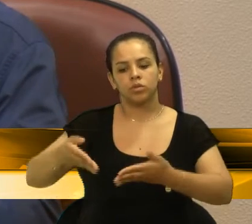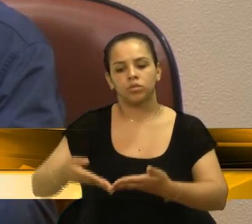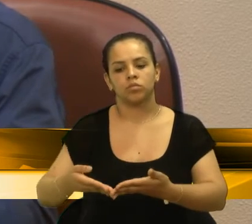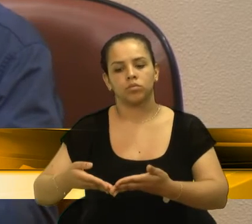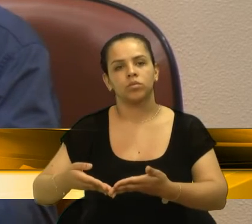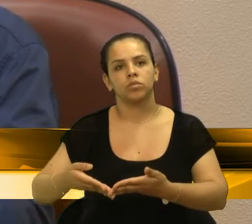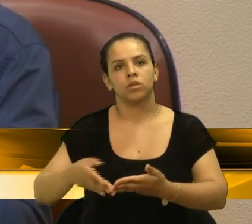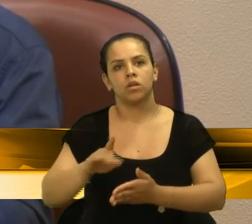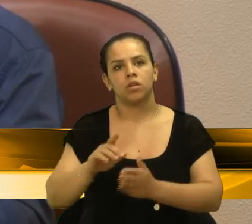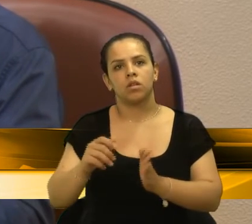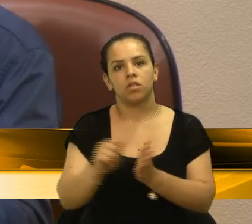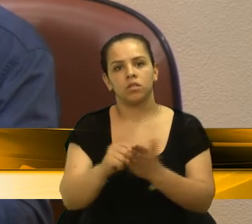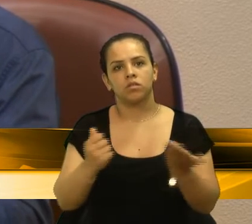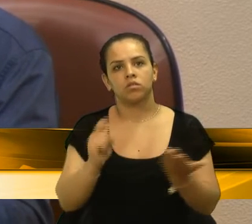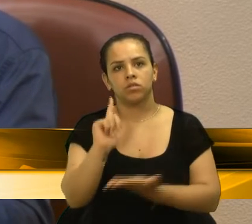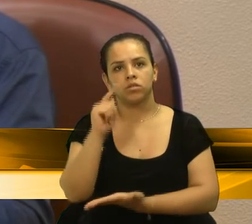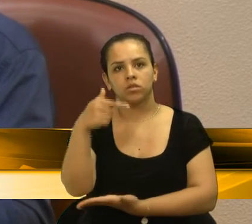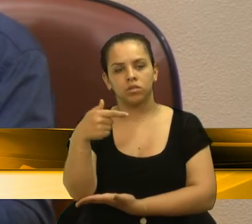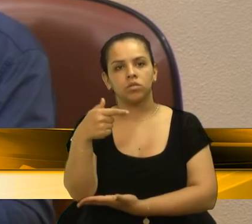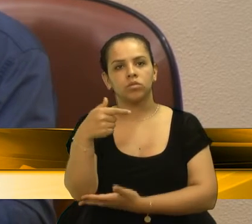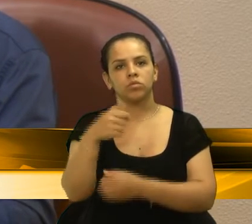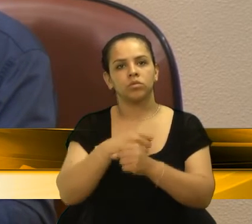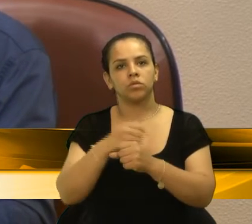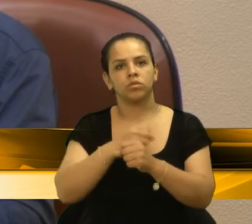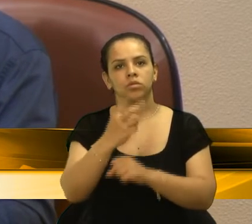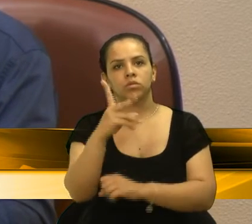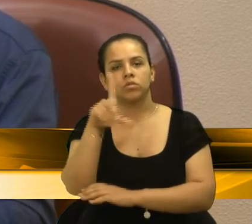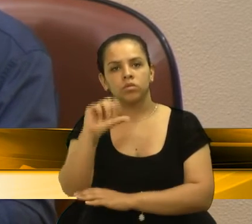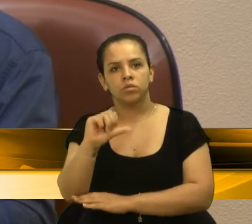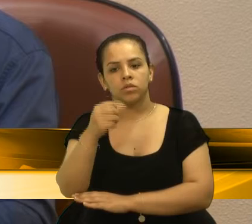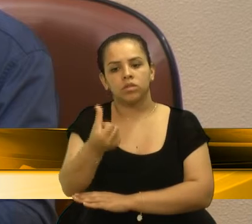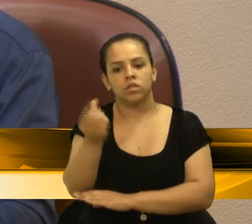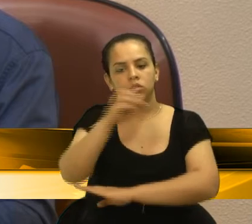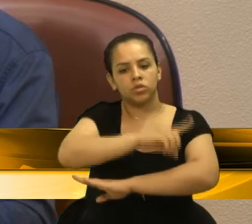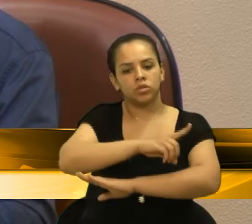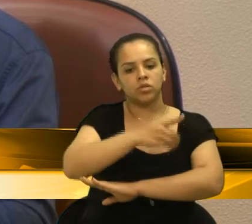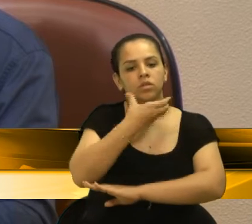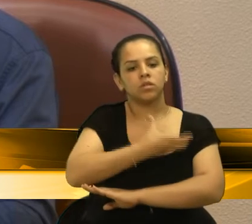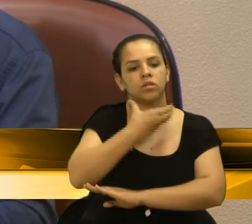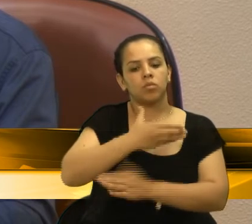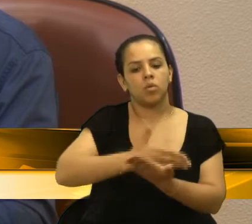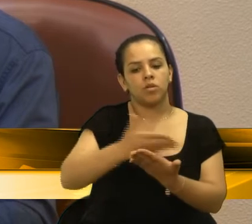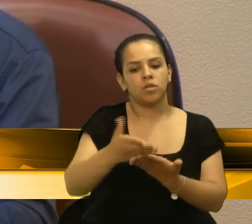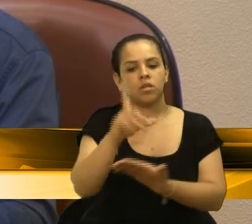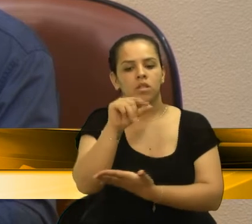ata 17/2019. Aos 6 dias do mês de dezembro de 2019, com início às